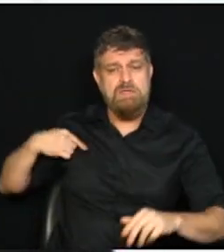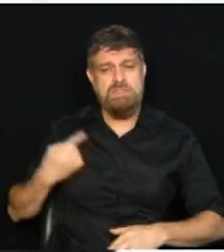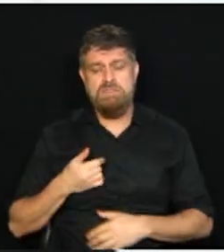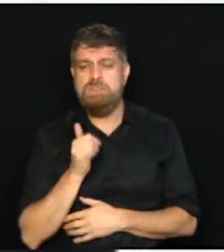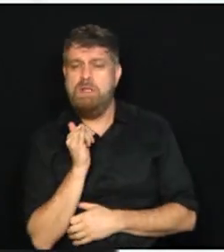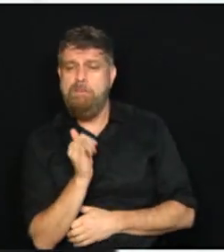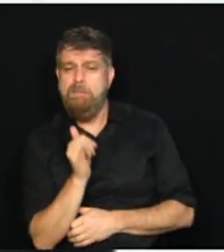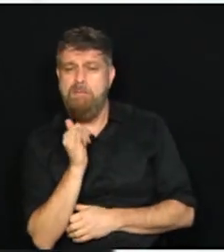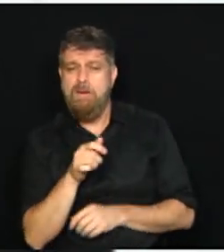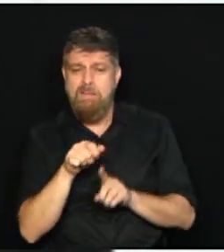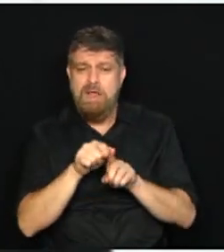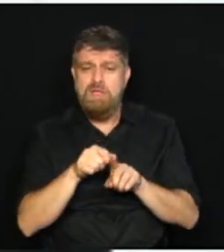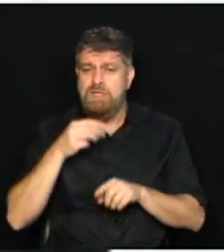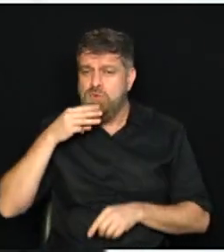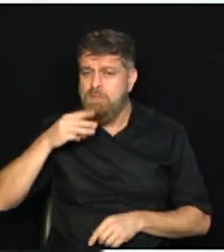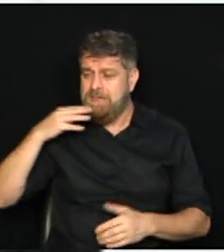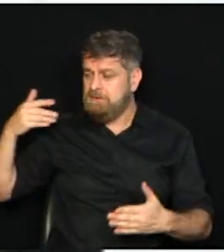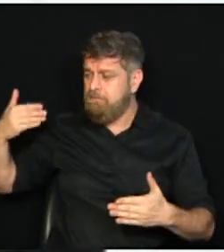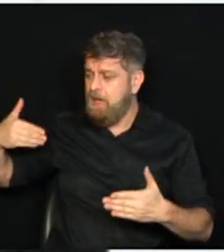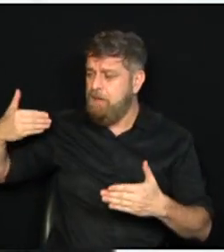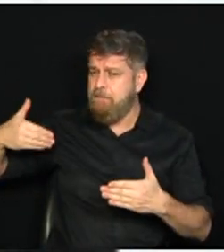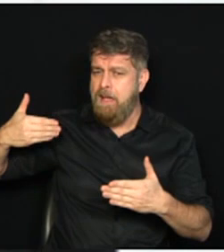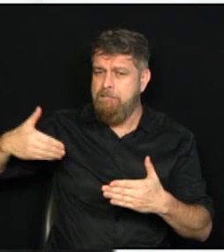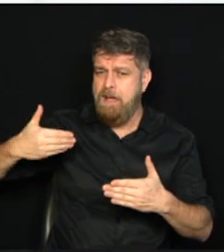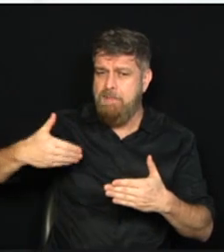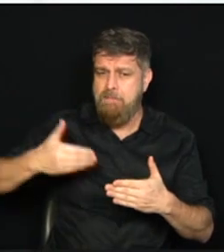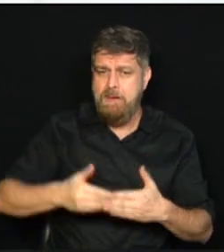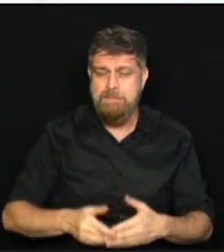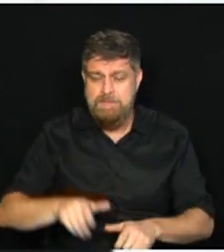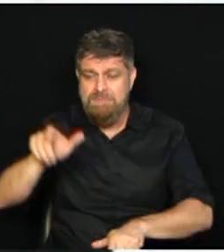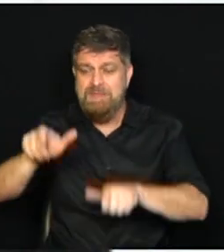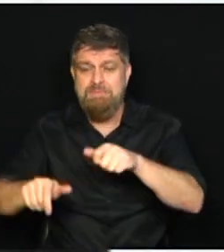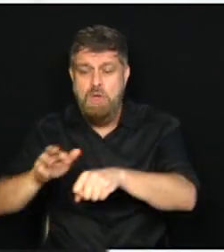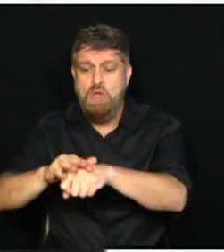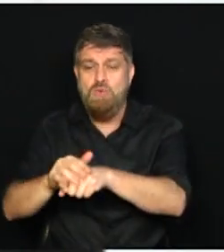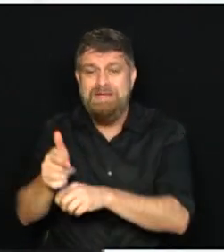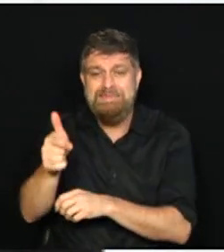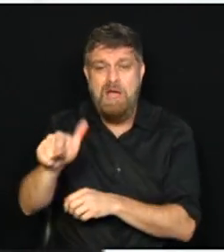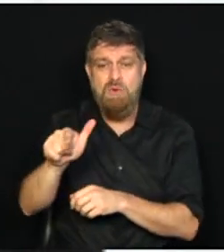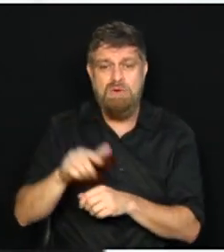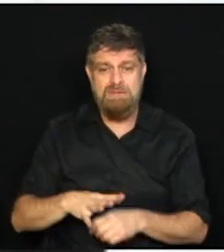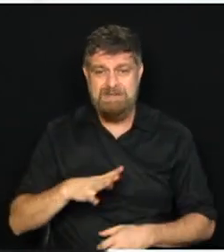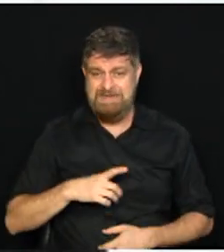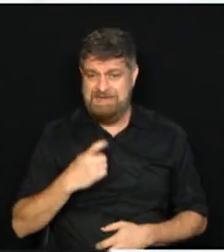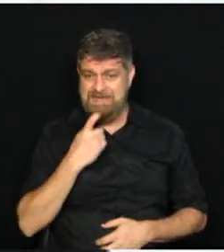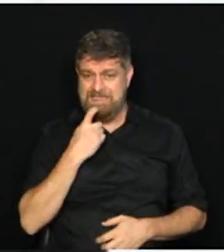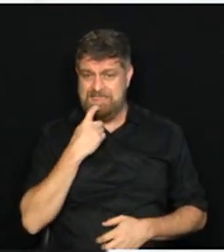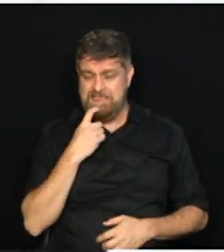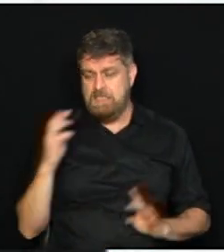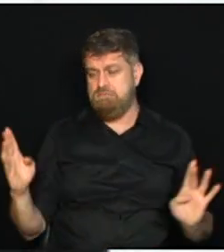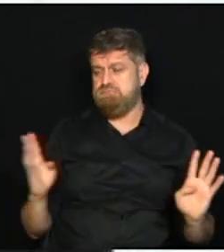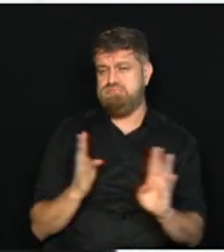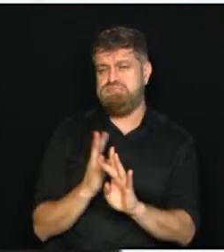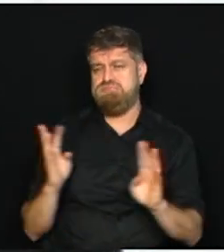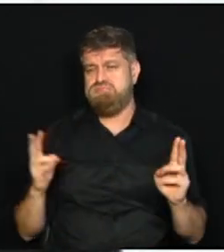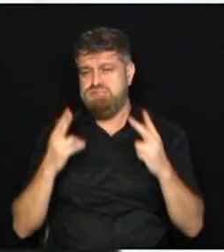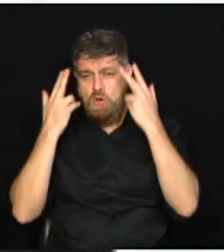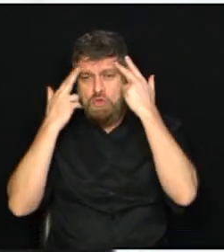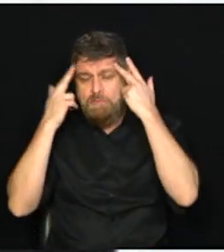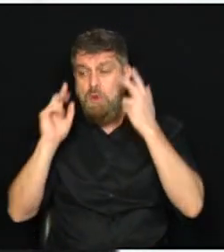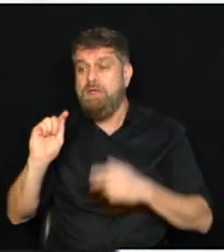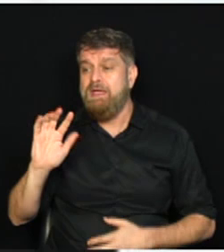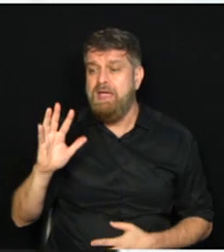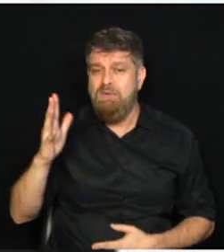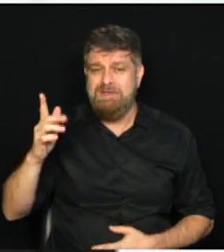tem desde março isso daí? Os pacientes que não são Covid. A cidade voltando à movimentação normal, a